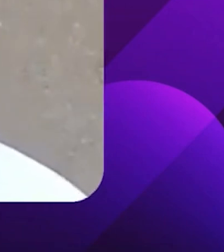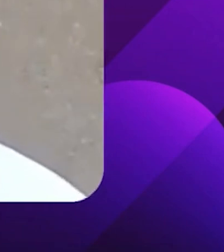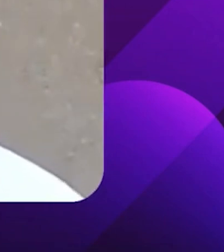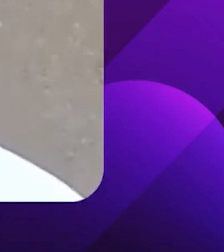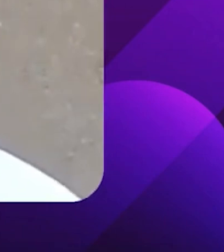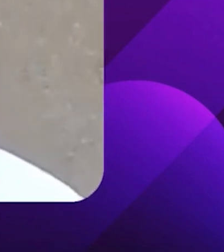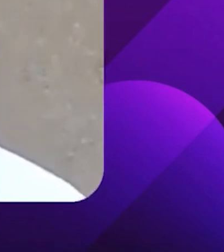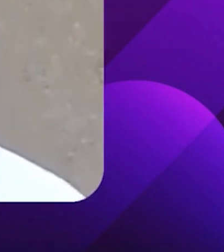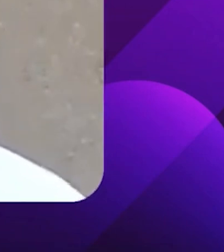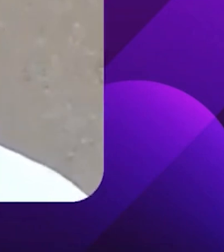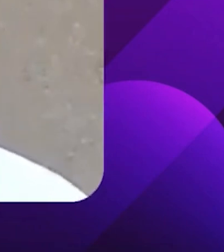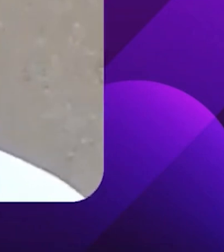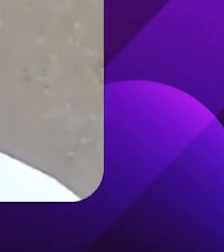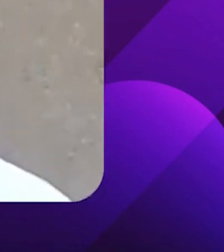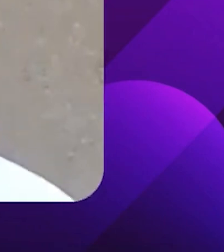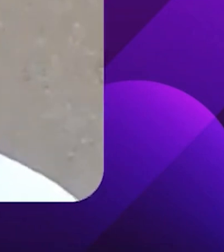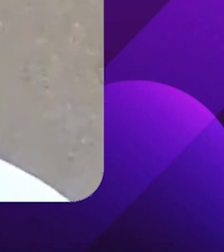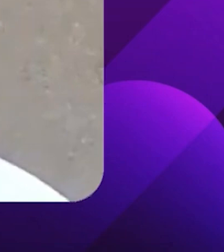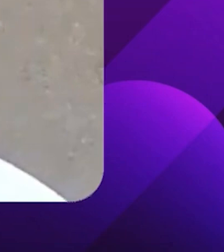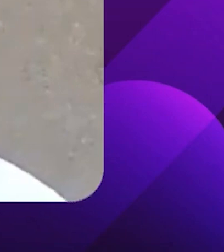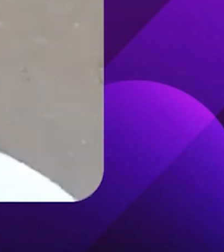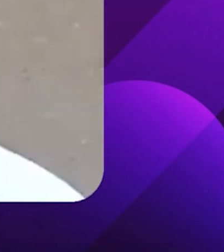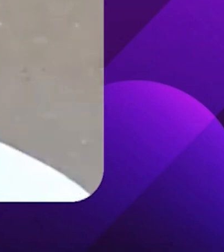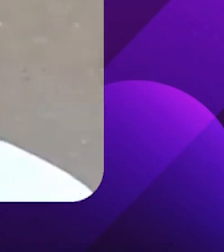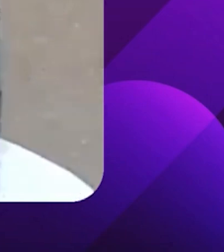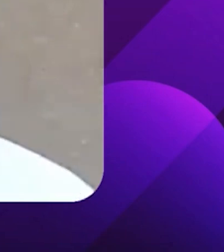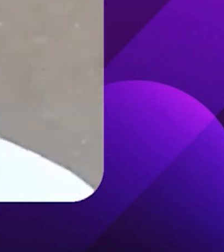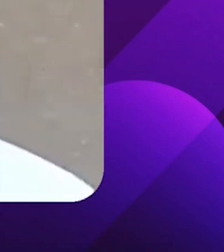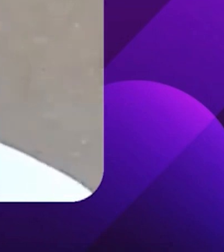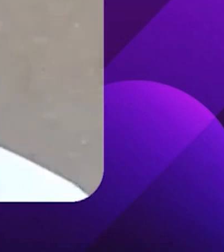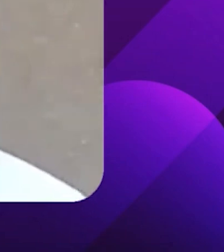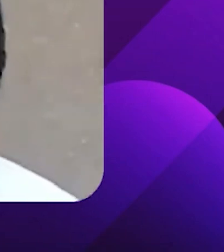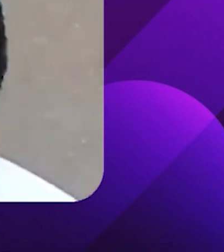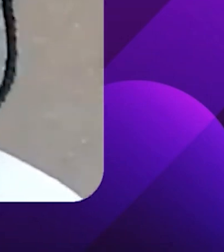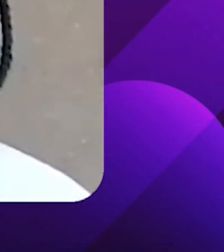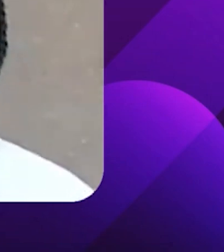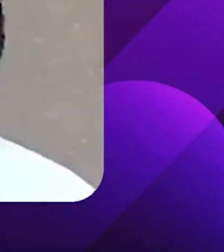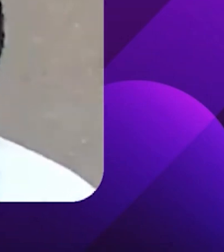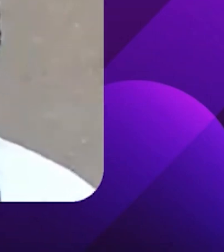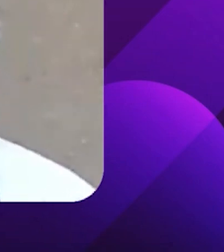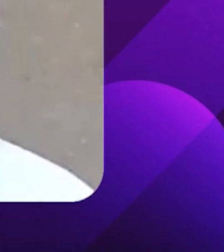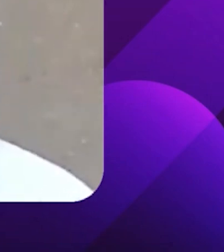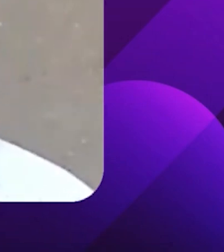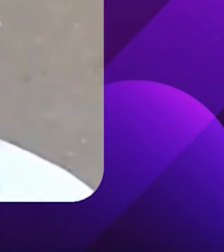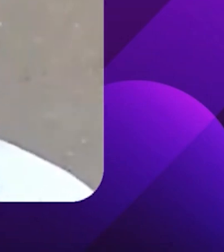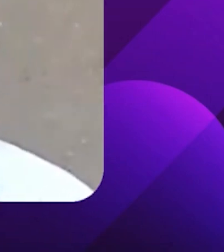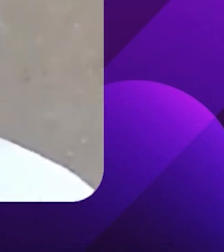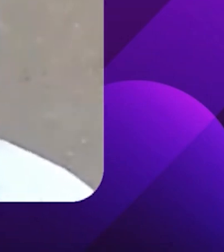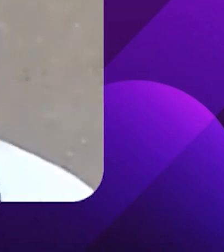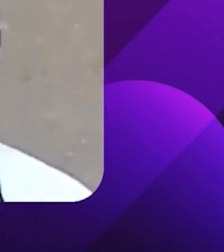Então, se a gente pensar, né, nos quintais do samba do Rio de Janeiro, esses quintais eram terreiros, e nesses terreiros